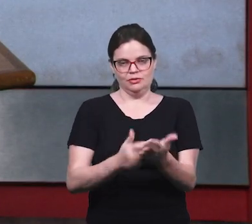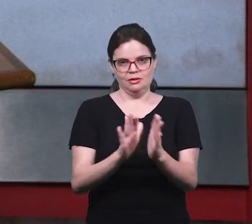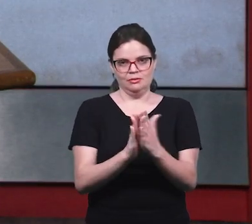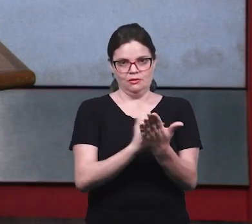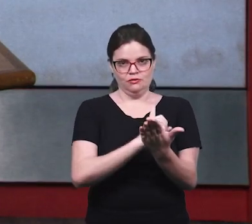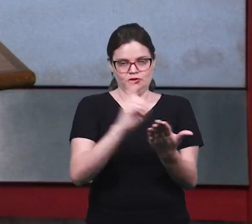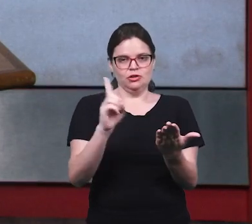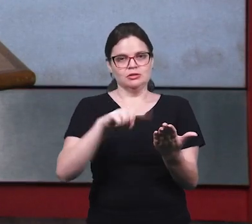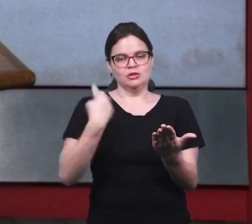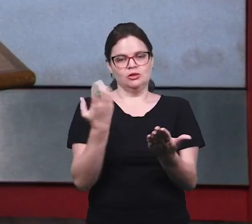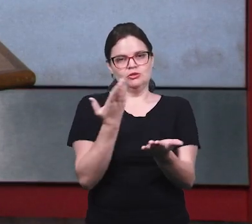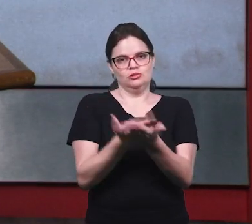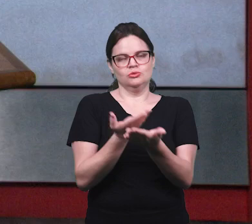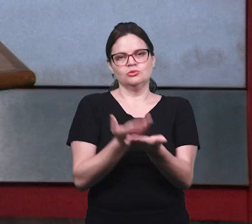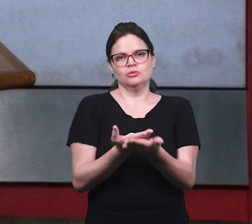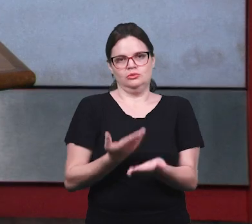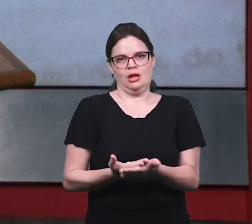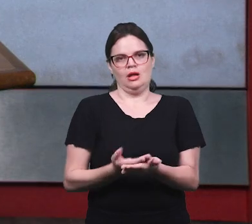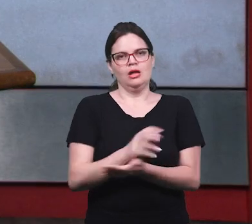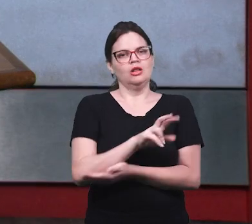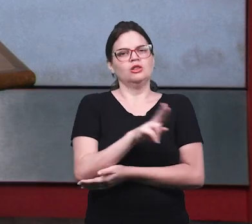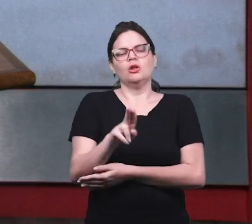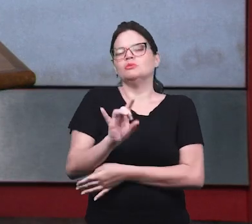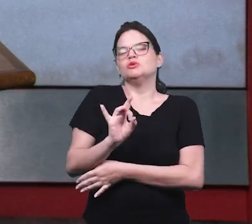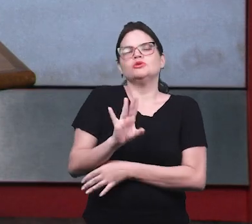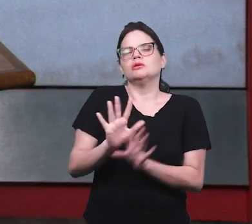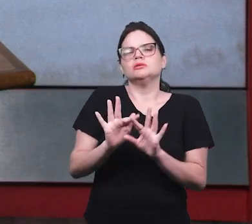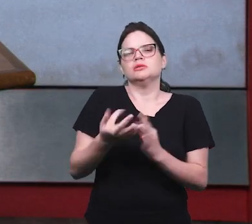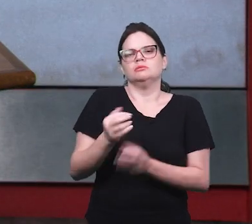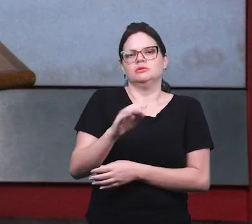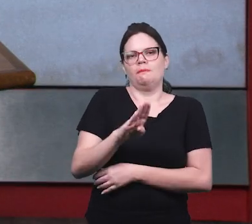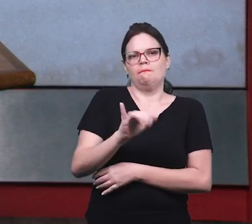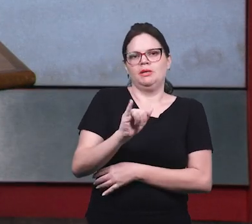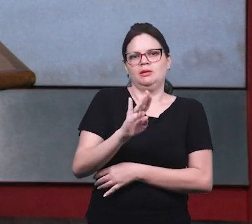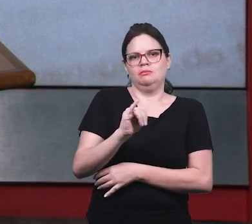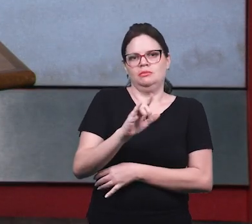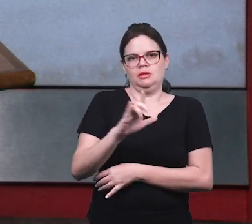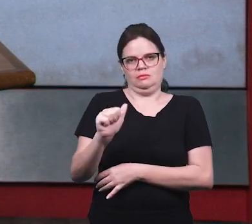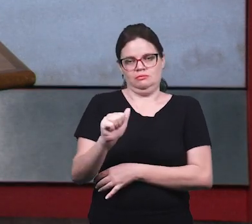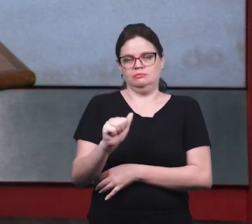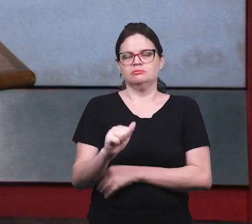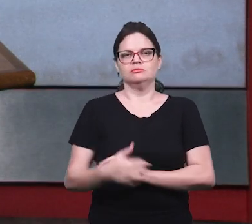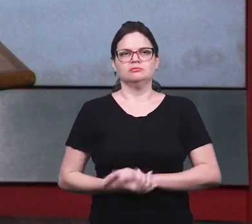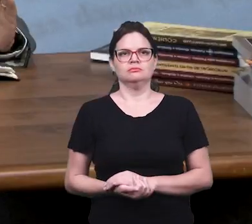a partir de agora, a qual chamaremos apenas de Bíblia.